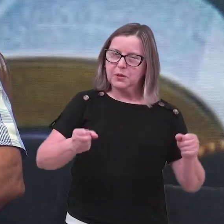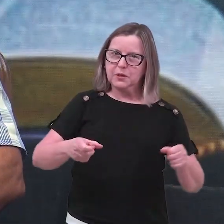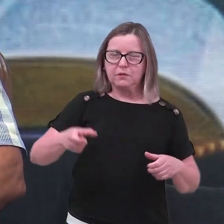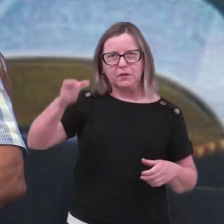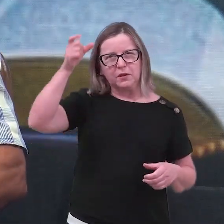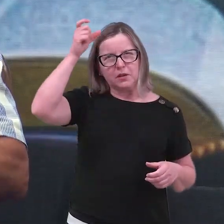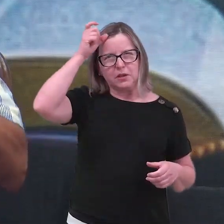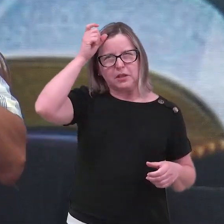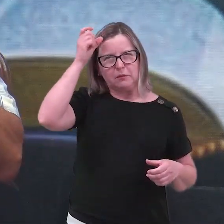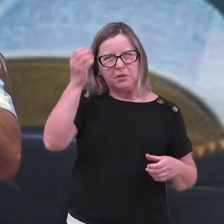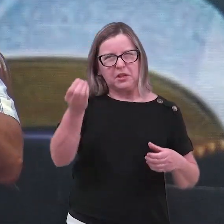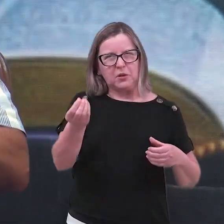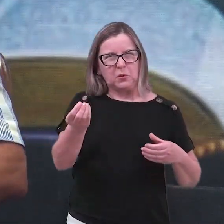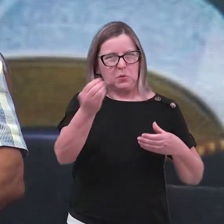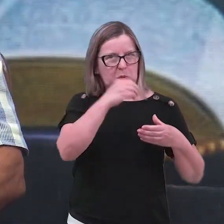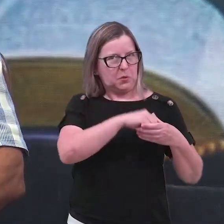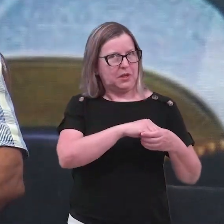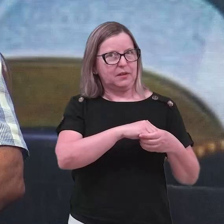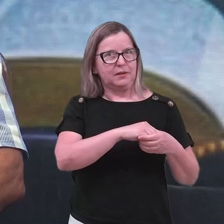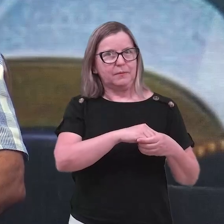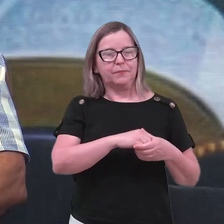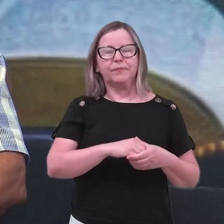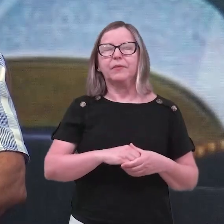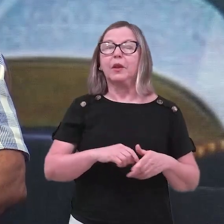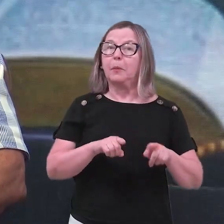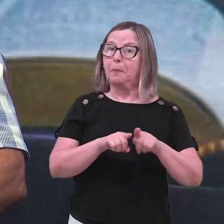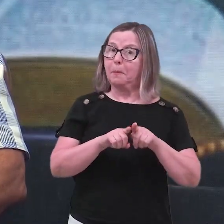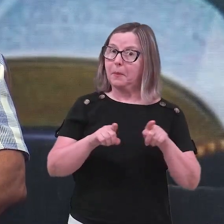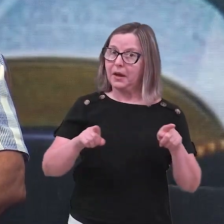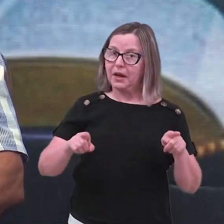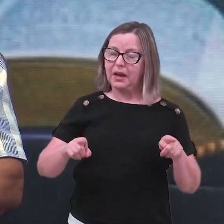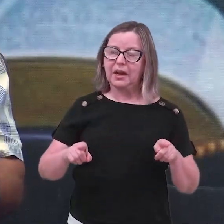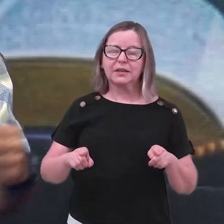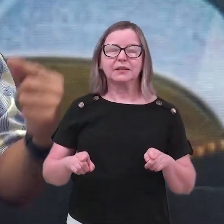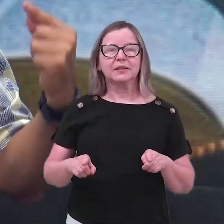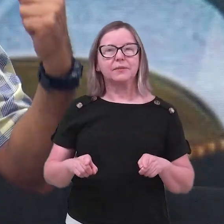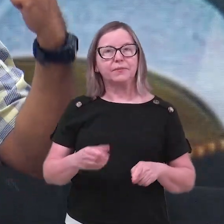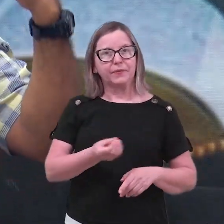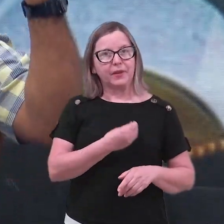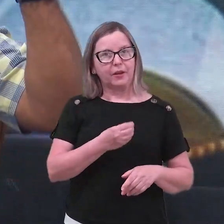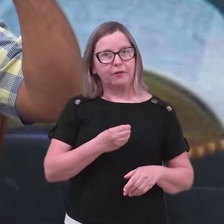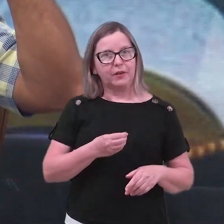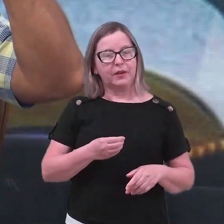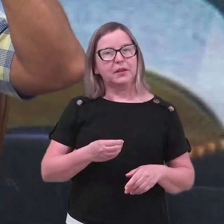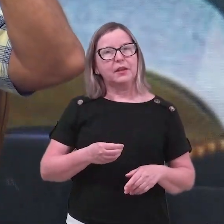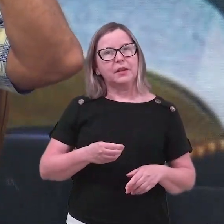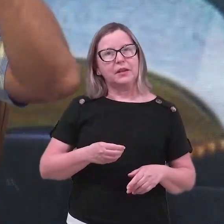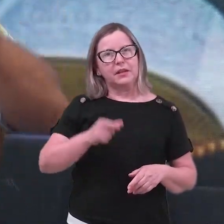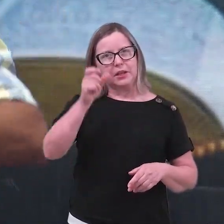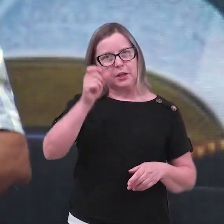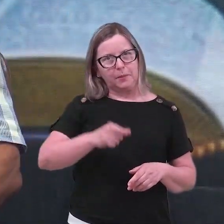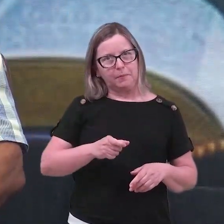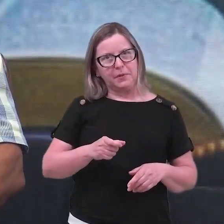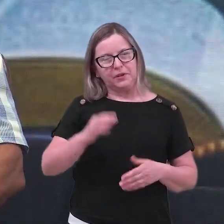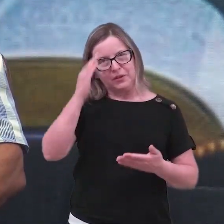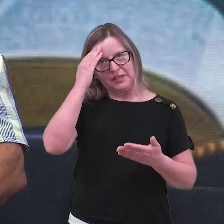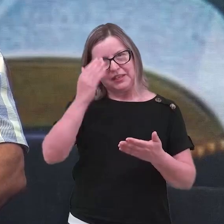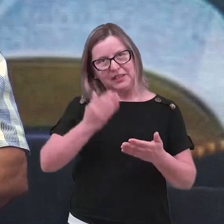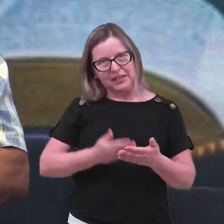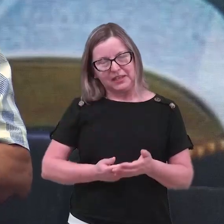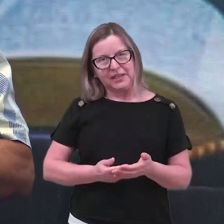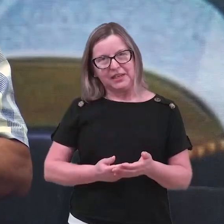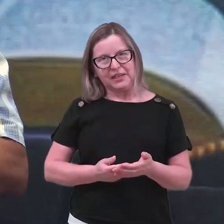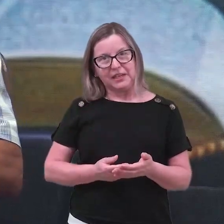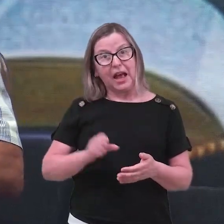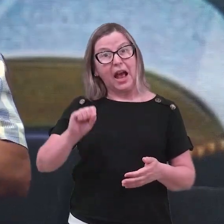maligno. Mas nós temos sim, pastor Eric, na vida do regenerado, agora um ataque na mente.